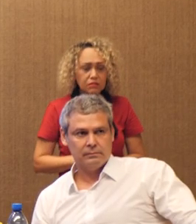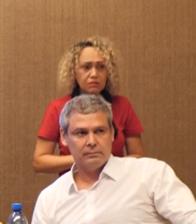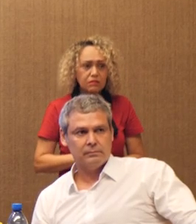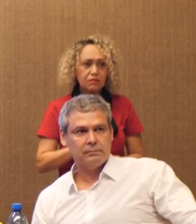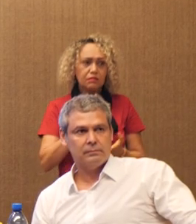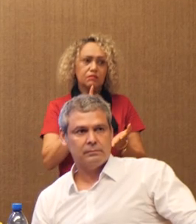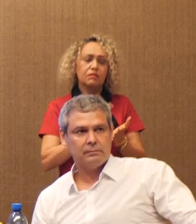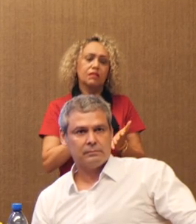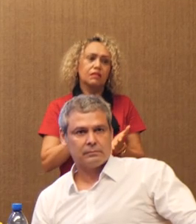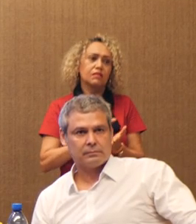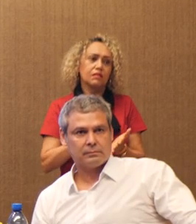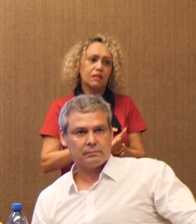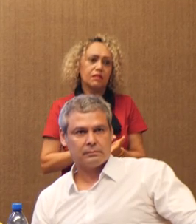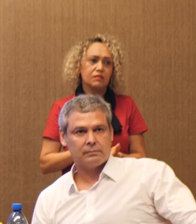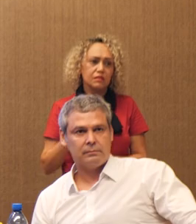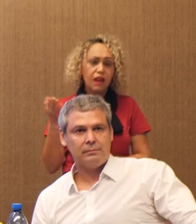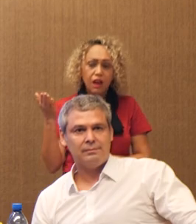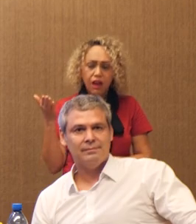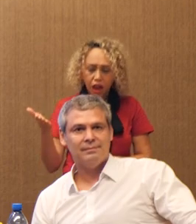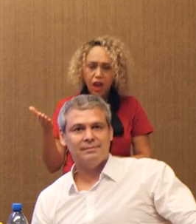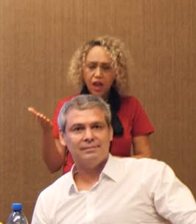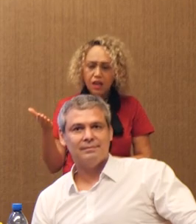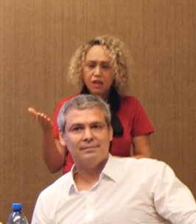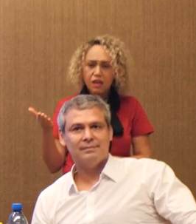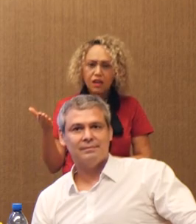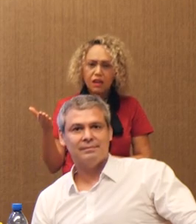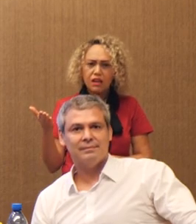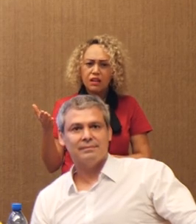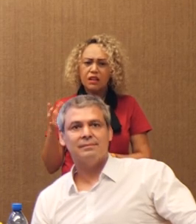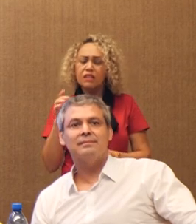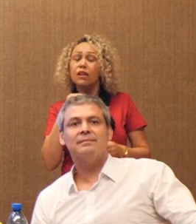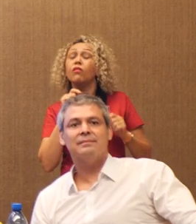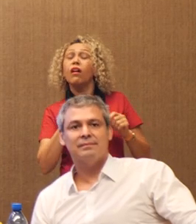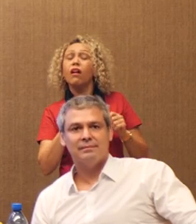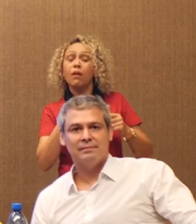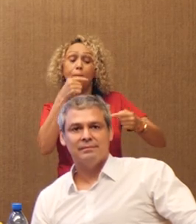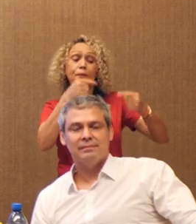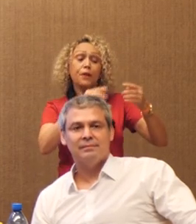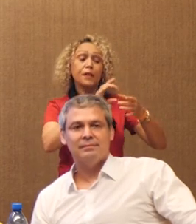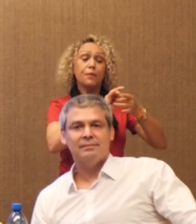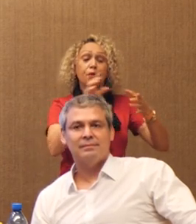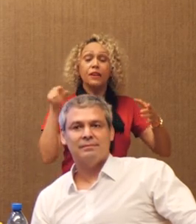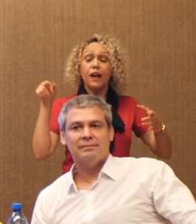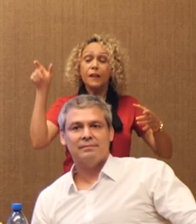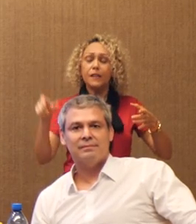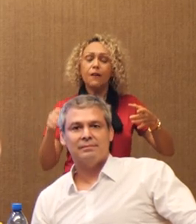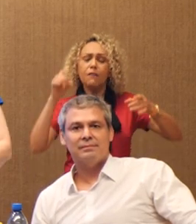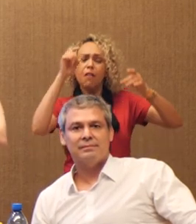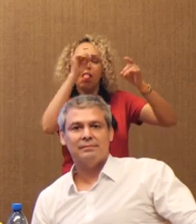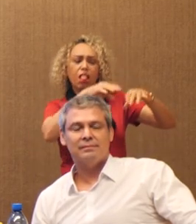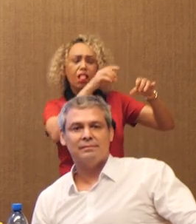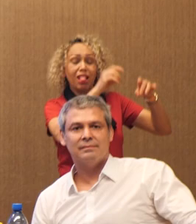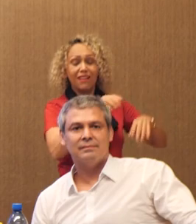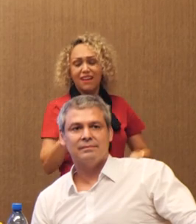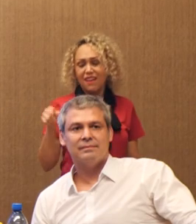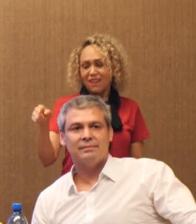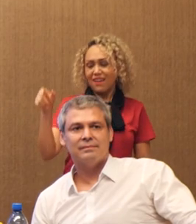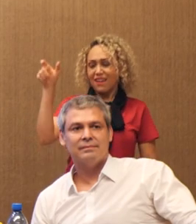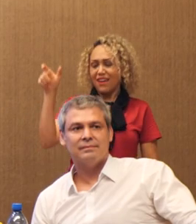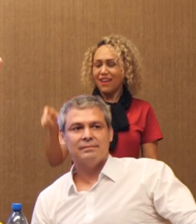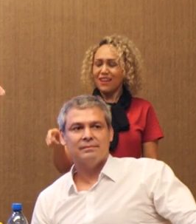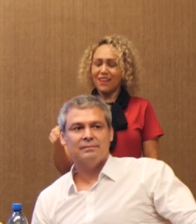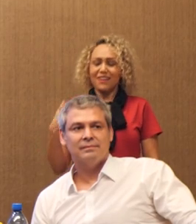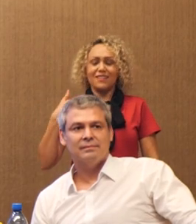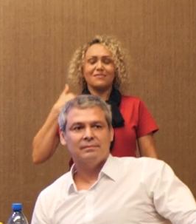dentro, não está valorizando a política democrática. Ele quer aparecer como um salvador,